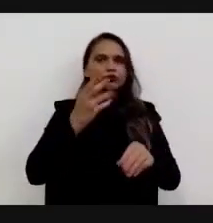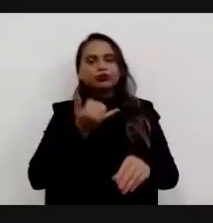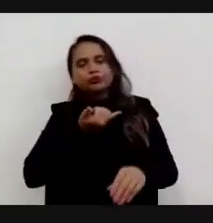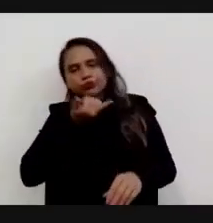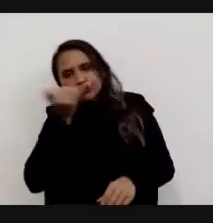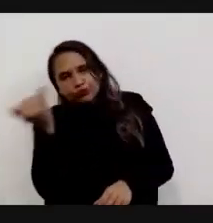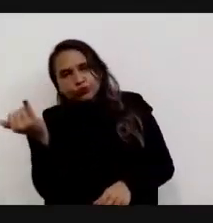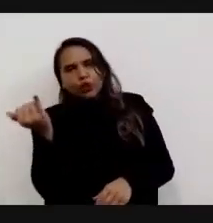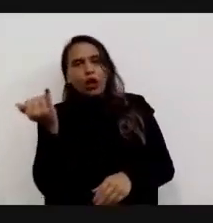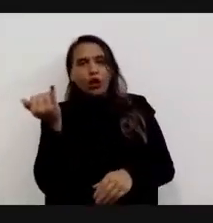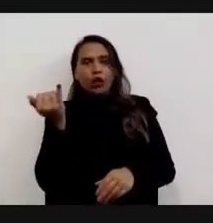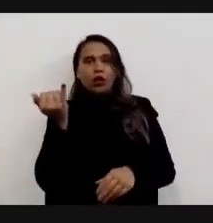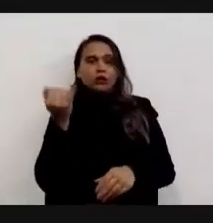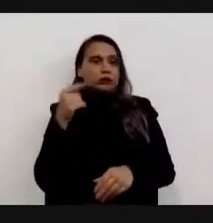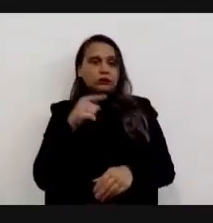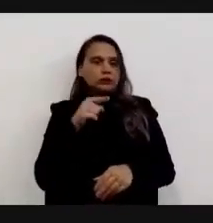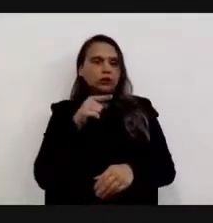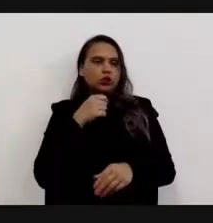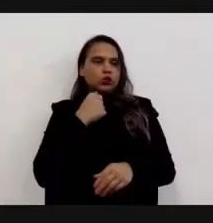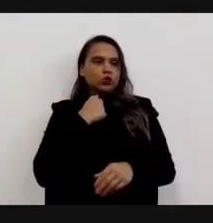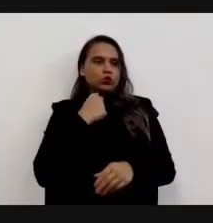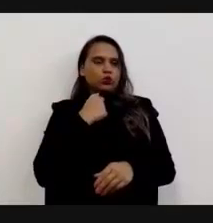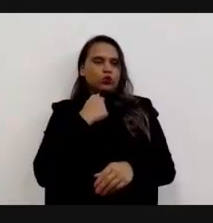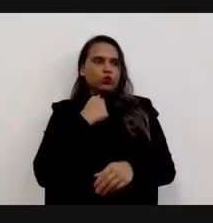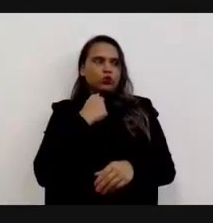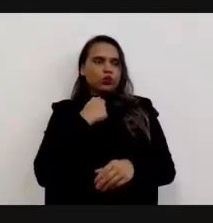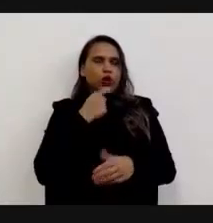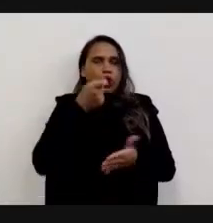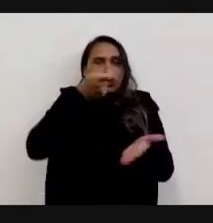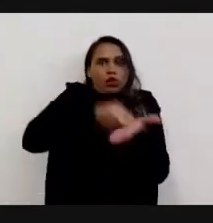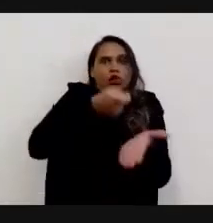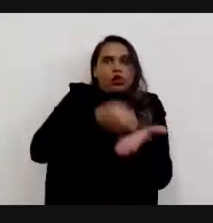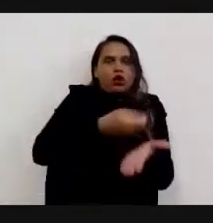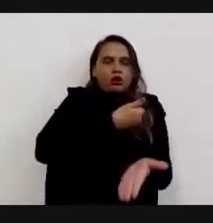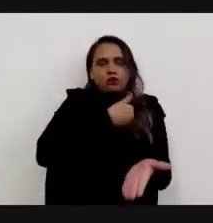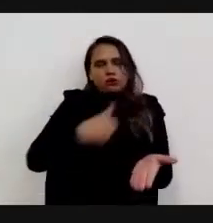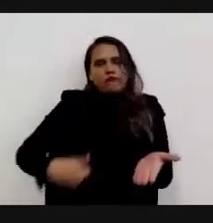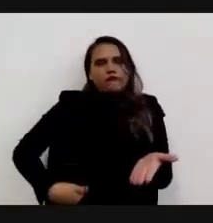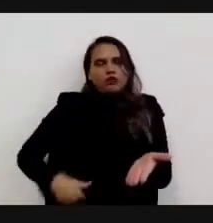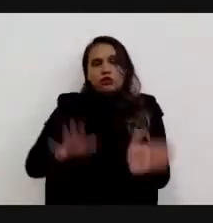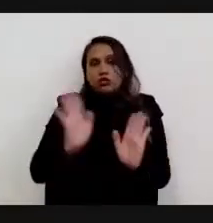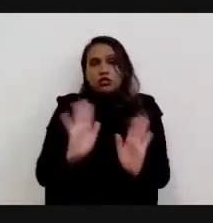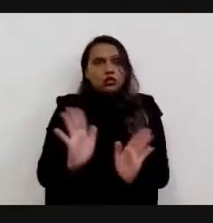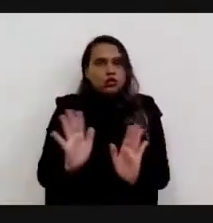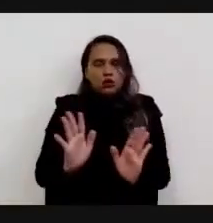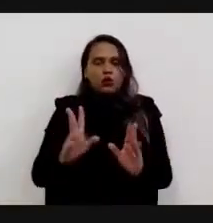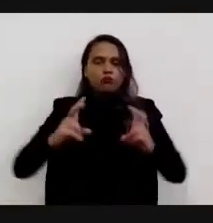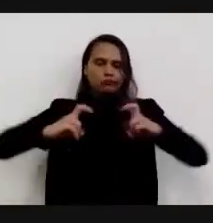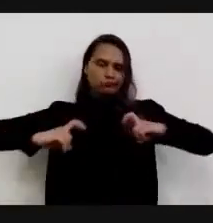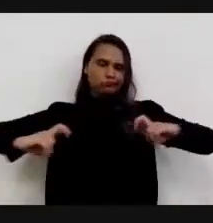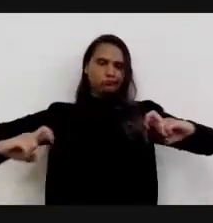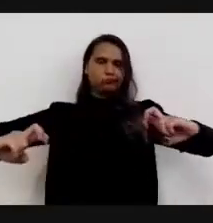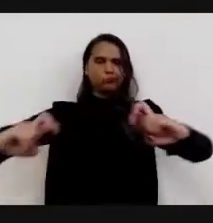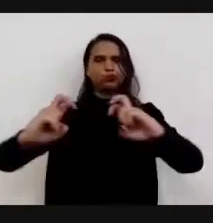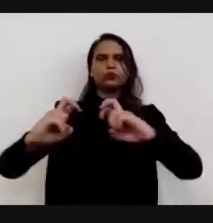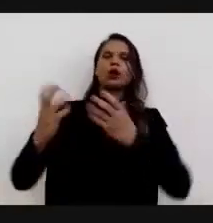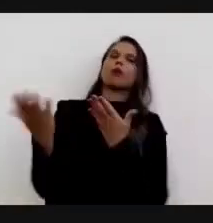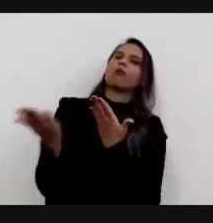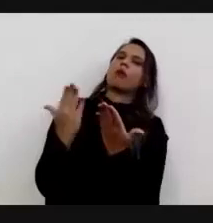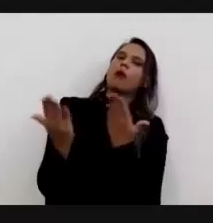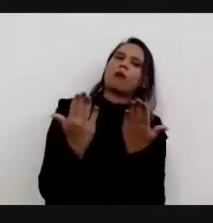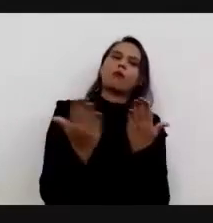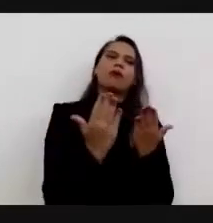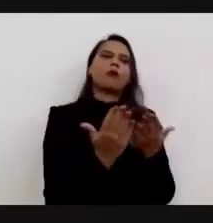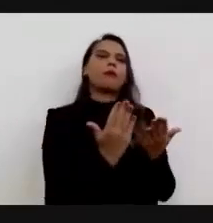e sem que isso fosse uma atitude colonial imposta pelo governo, sem que fosse colocado todos os stakeholders, todos